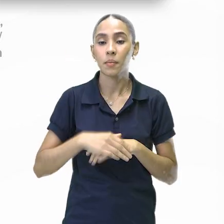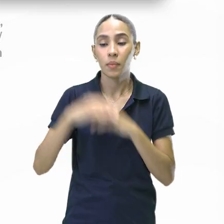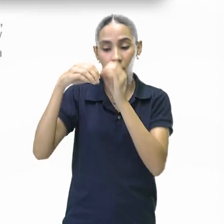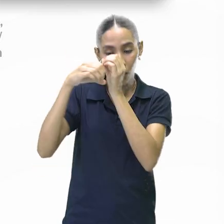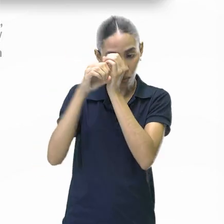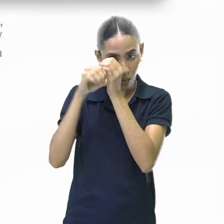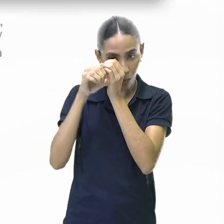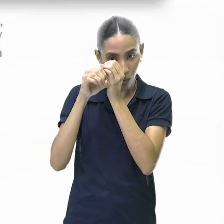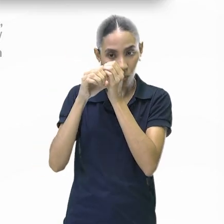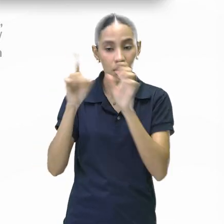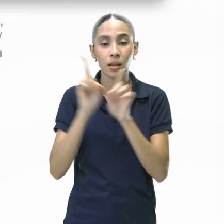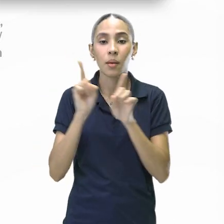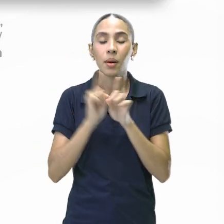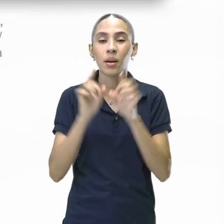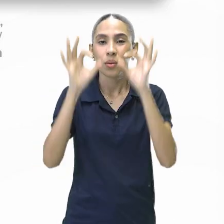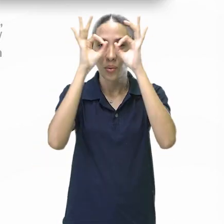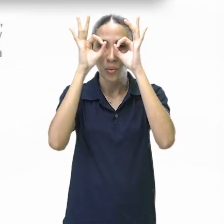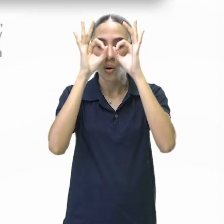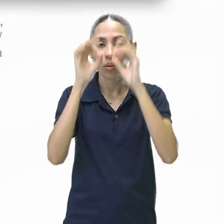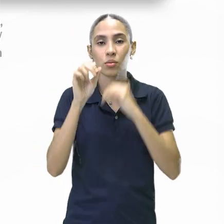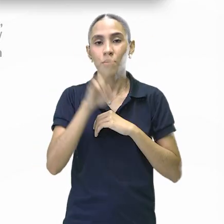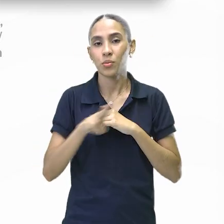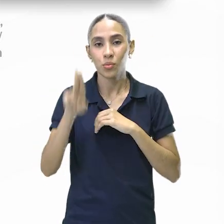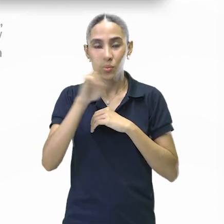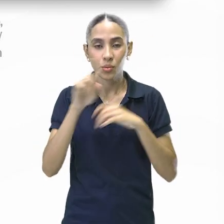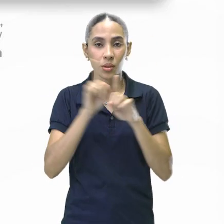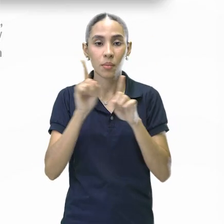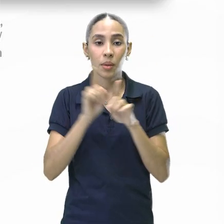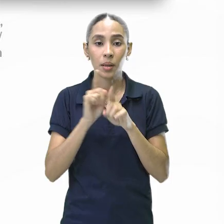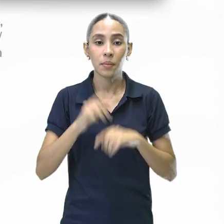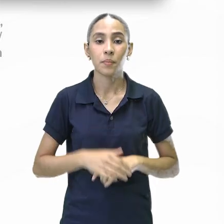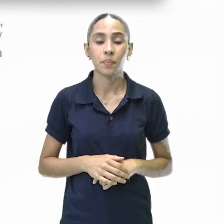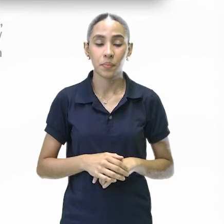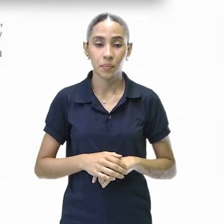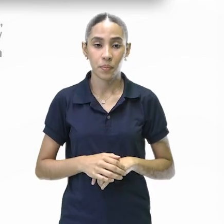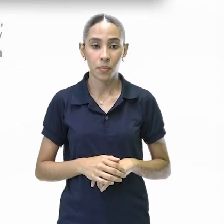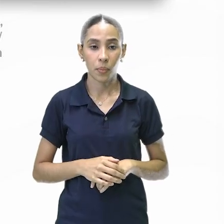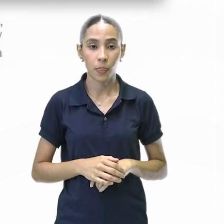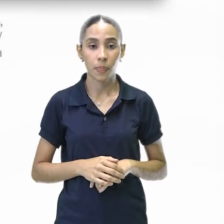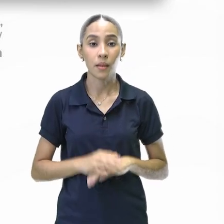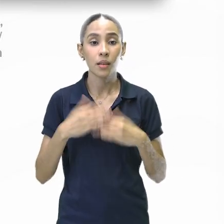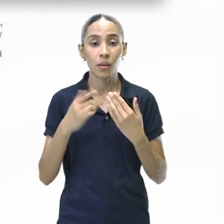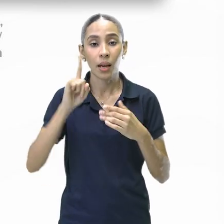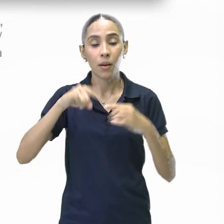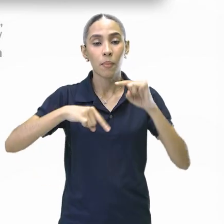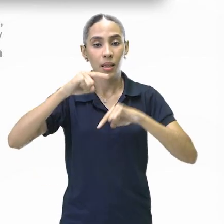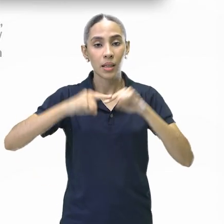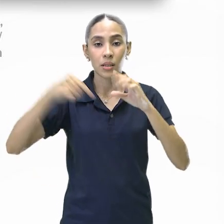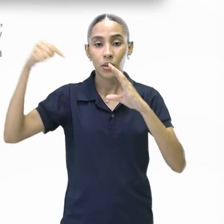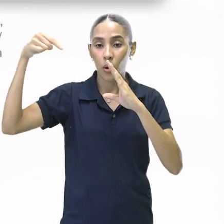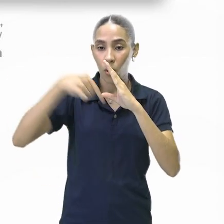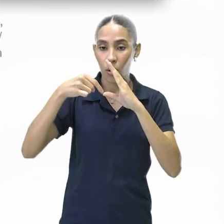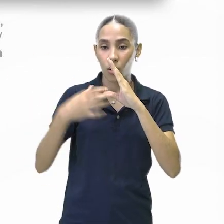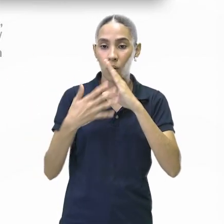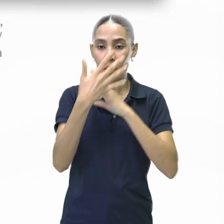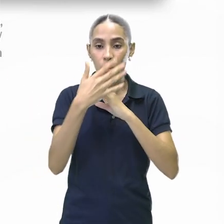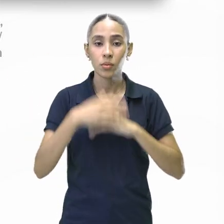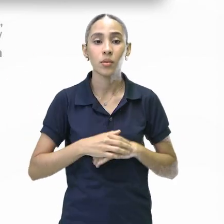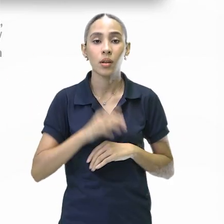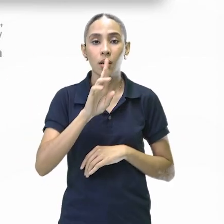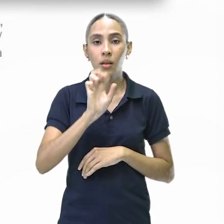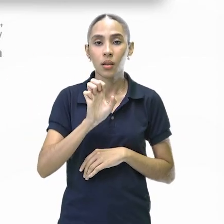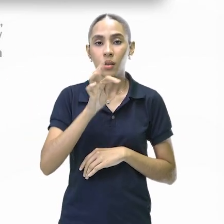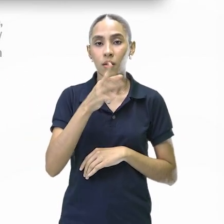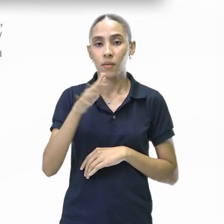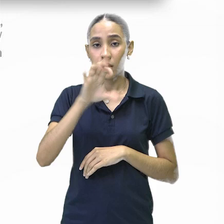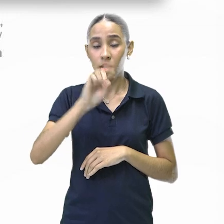microscópios e os óculos, né, que nós utilizamos aí para corrigir os defeitos da visão. São os instrumentos ópticos. A reflexão é